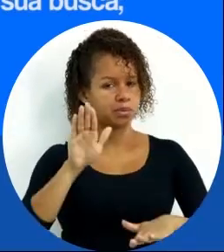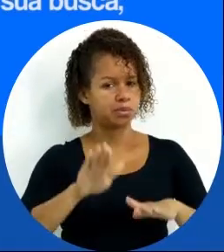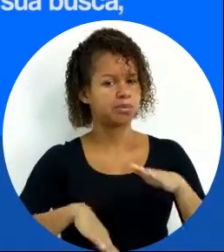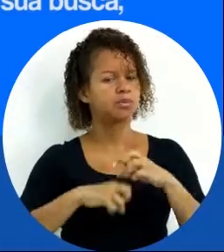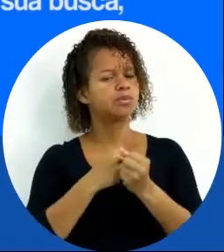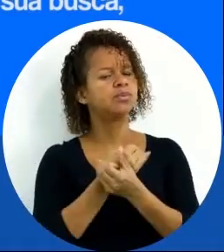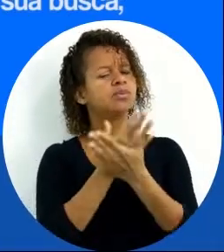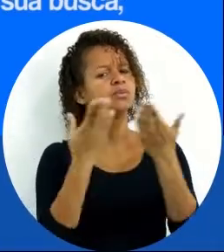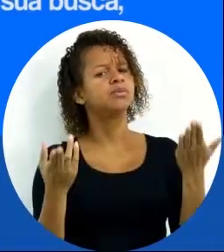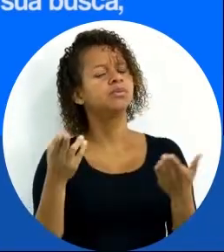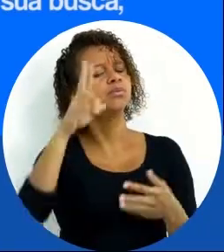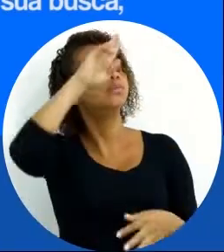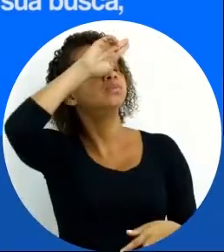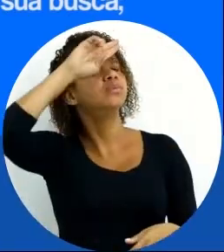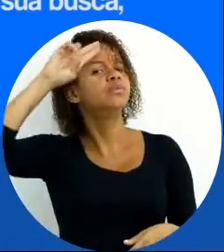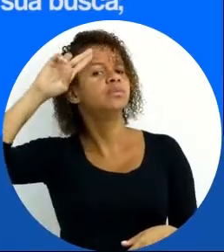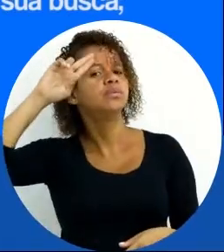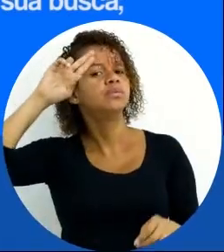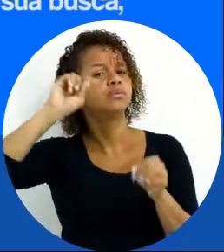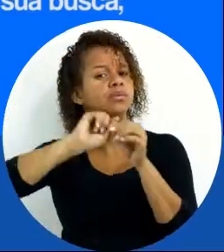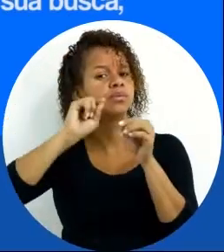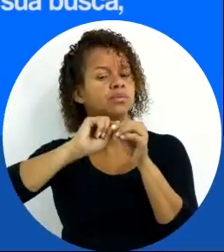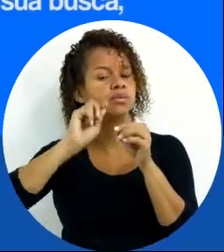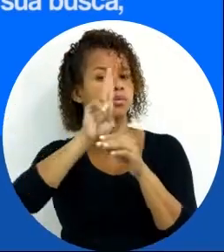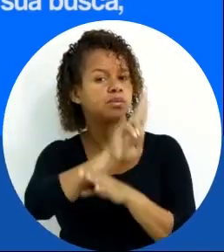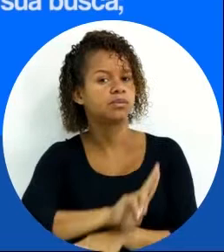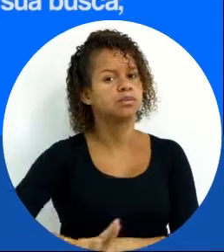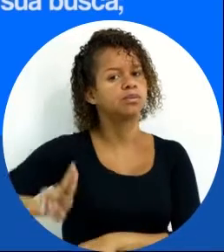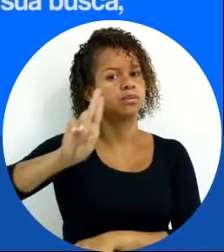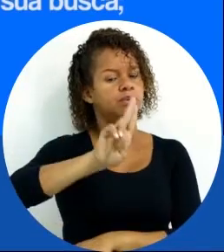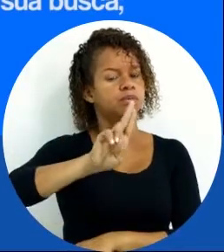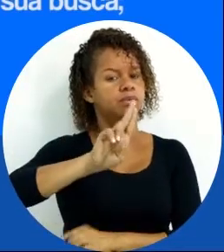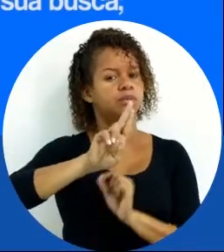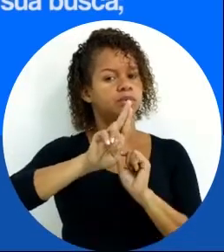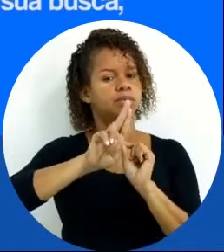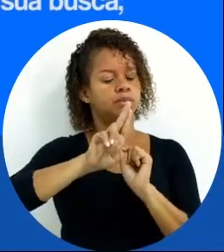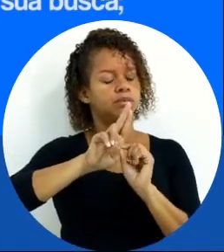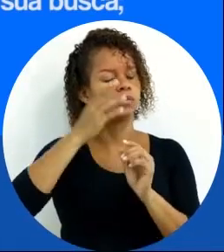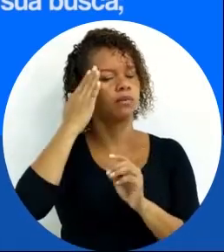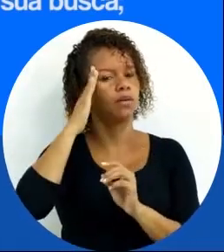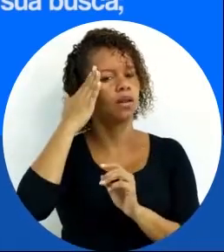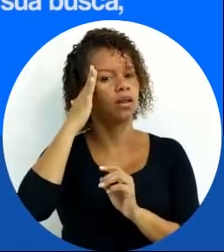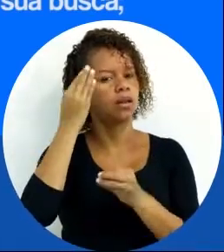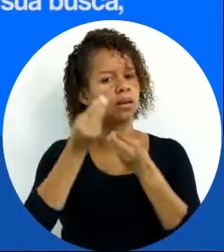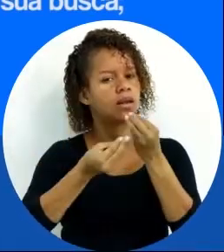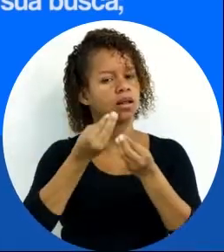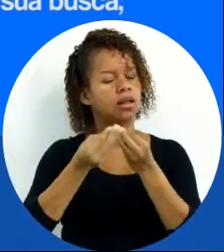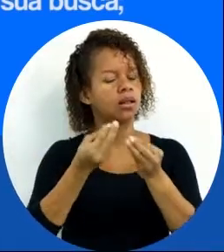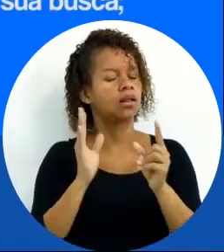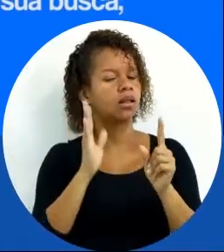o quanto o usuário que vai utilizar do